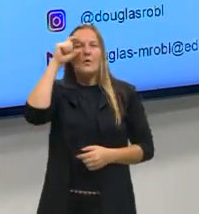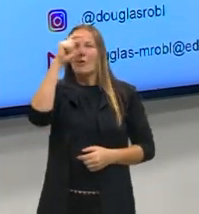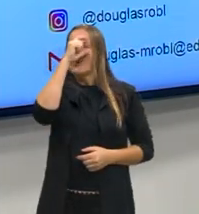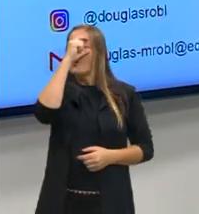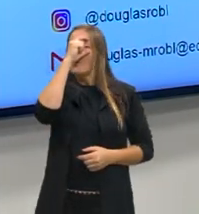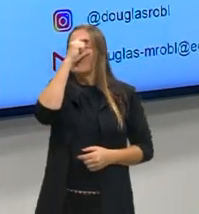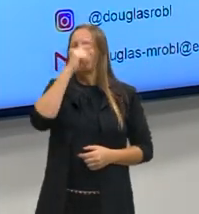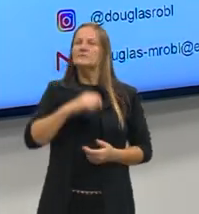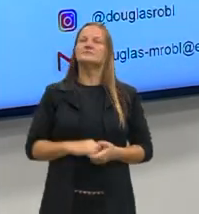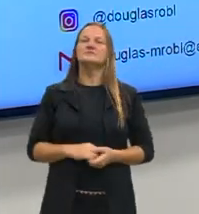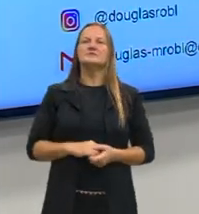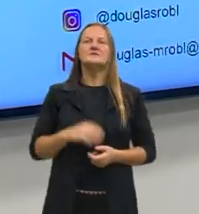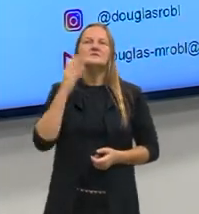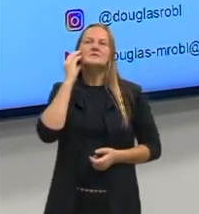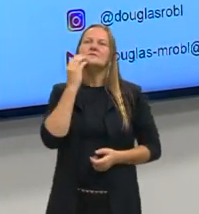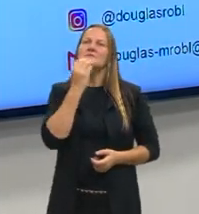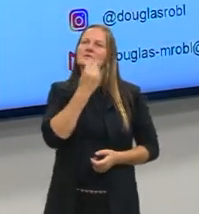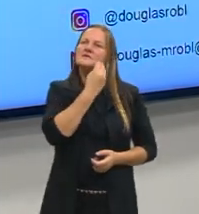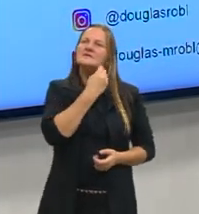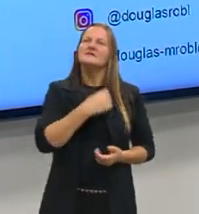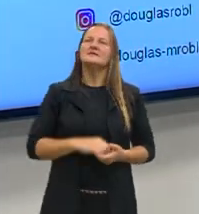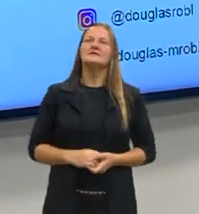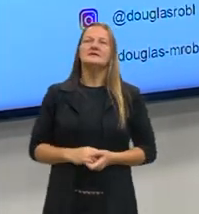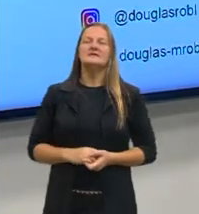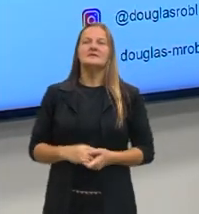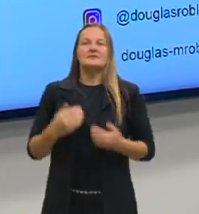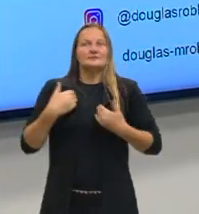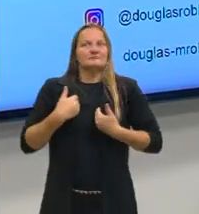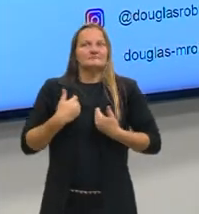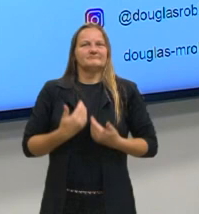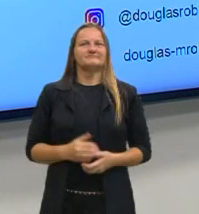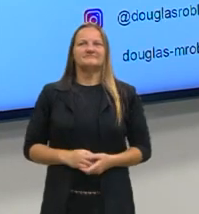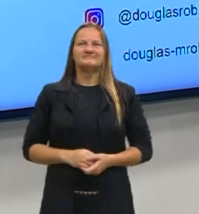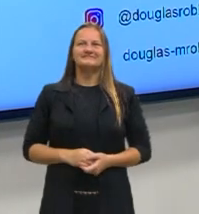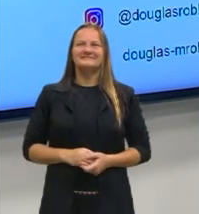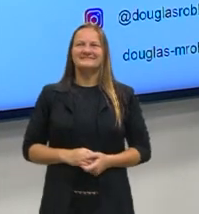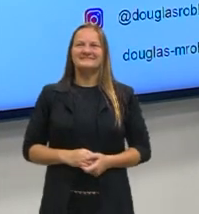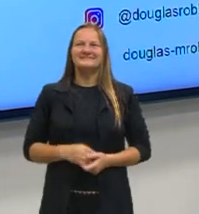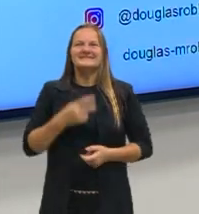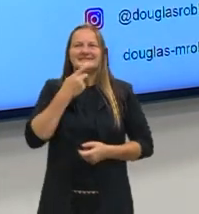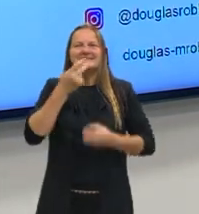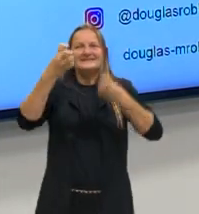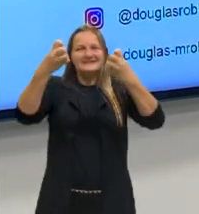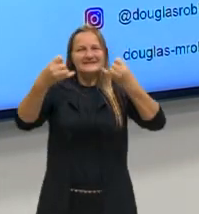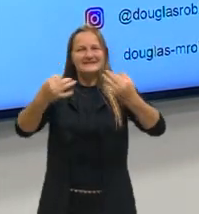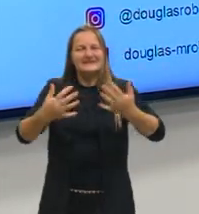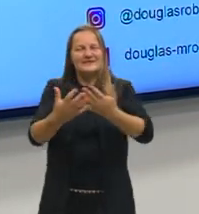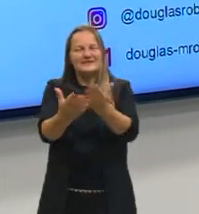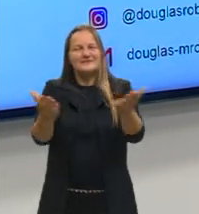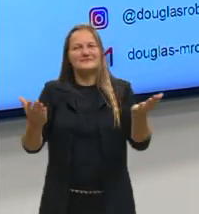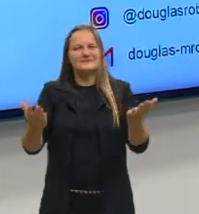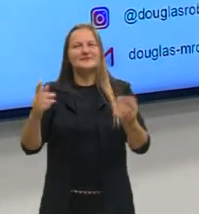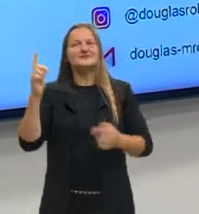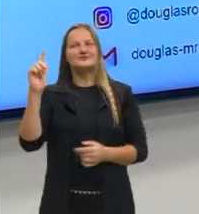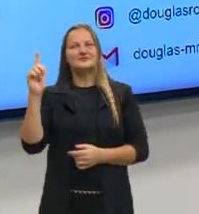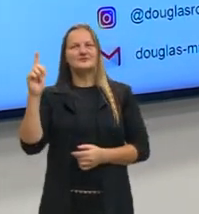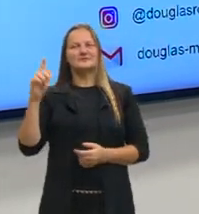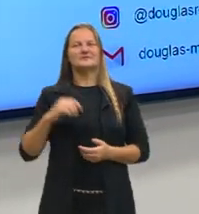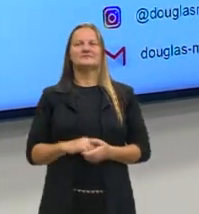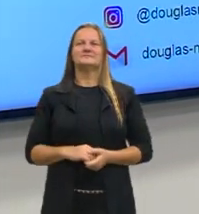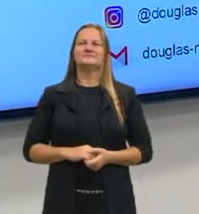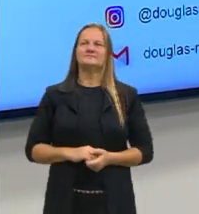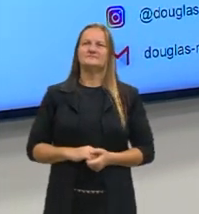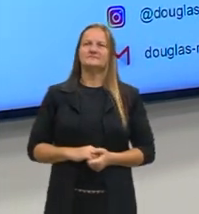óculos de hastes largas e barba tá a gurizada então Esse sou eu e esse que que vai ministrar as aulas de geografia para